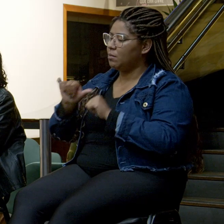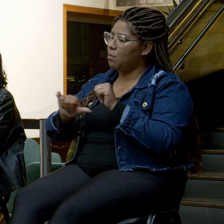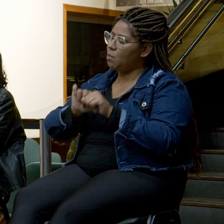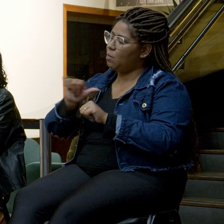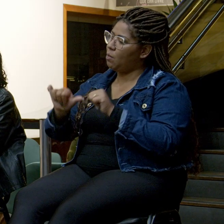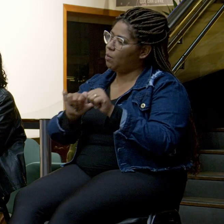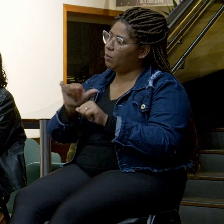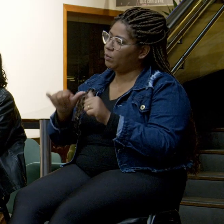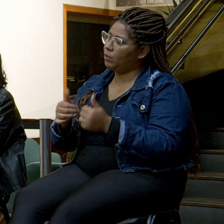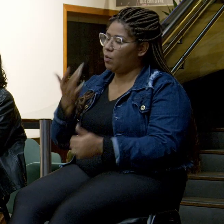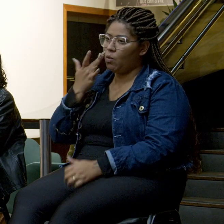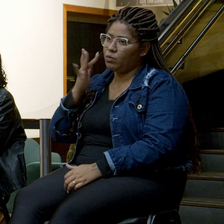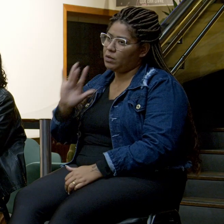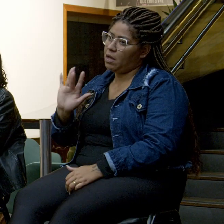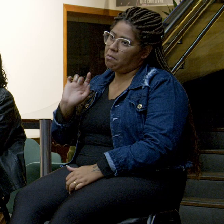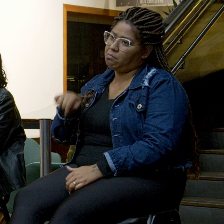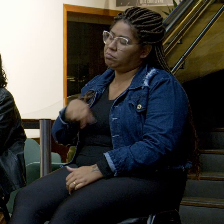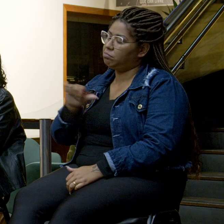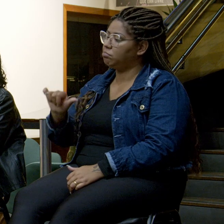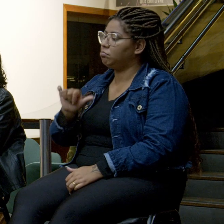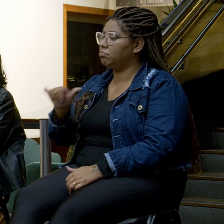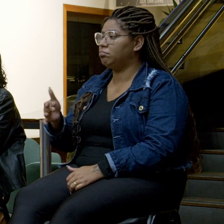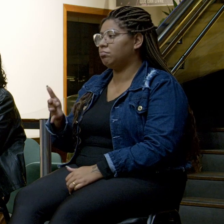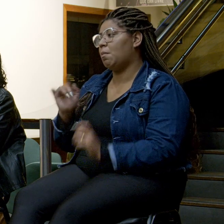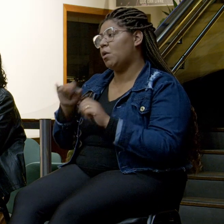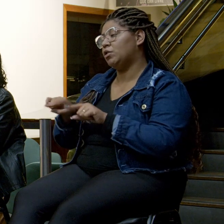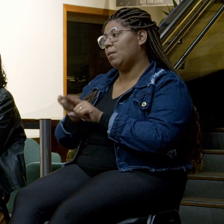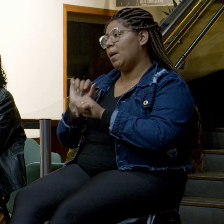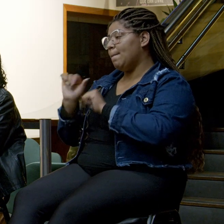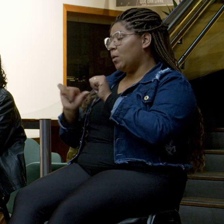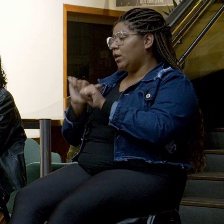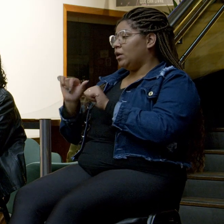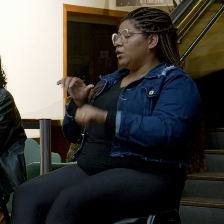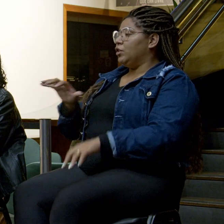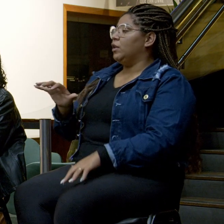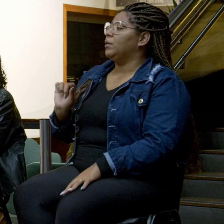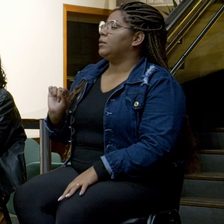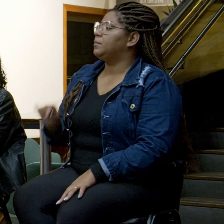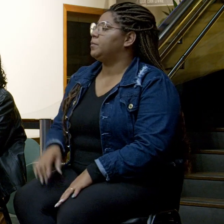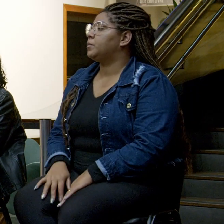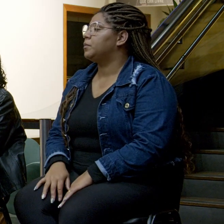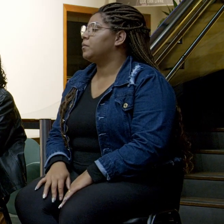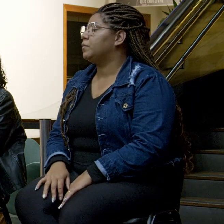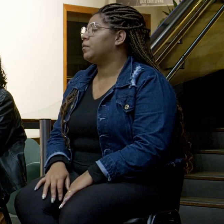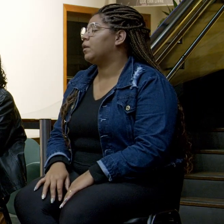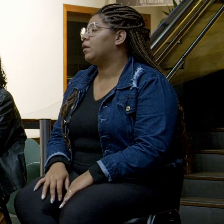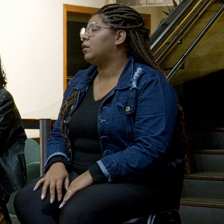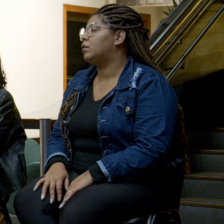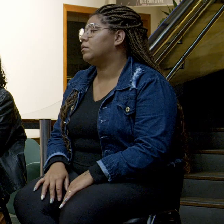Ou deveria mudar, não sei. Uma dúvida. Pelo menos mudou no sentido de que foi